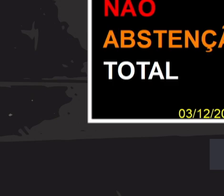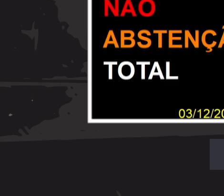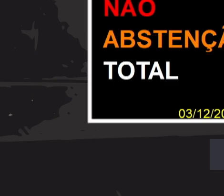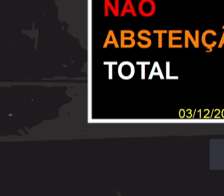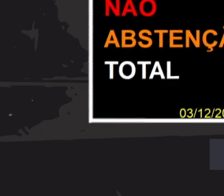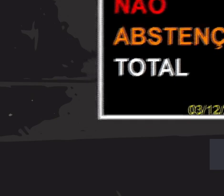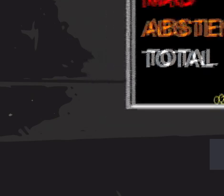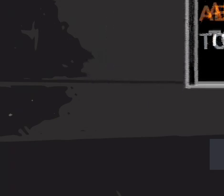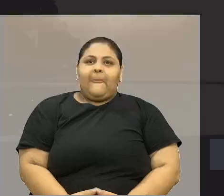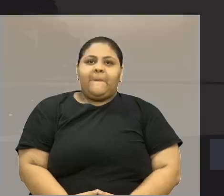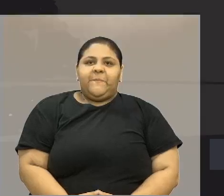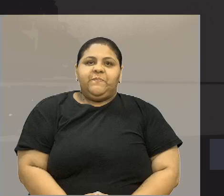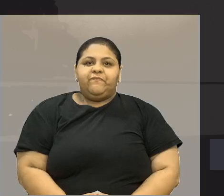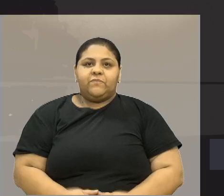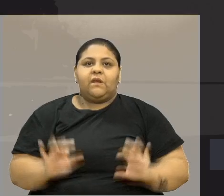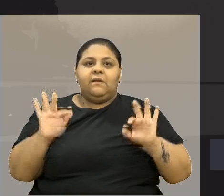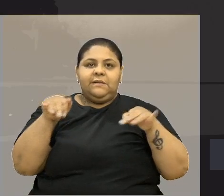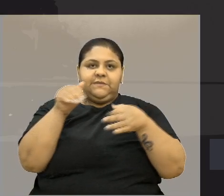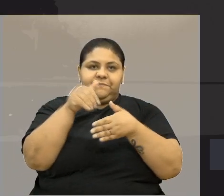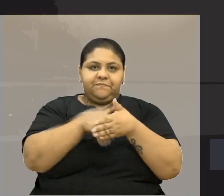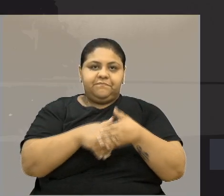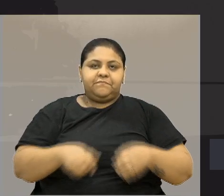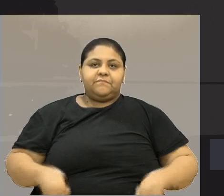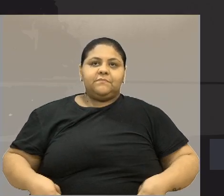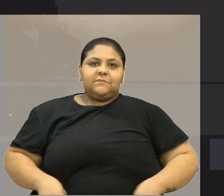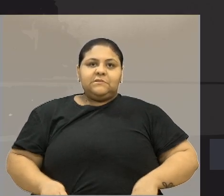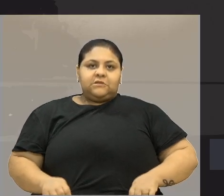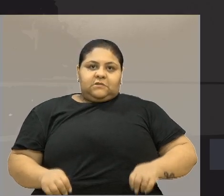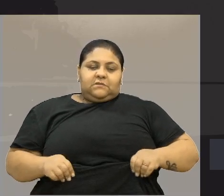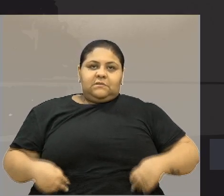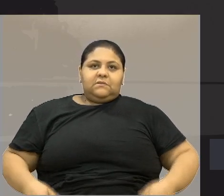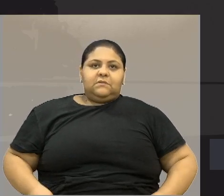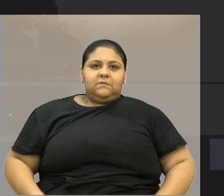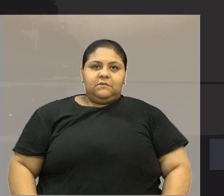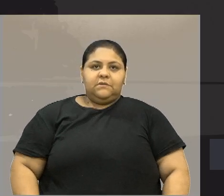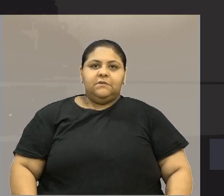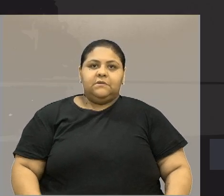Encerrado o registro dos votos. Encerrada a votação.